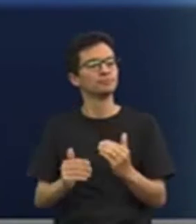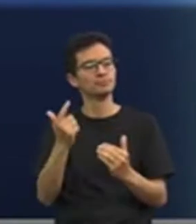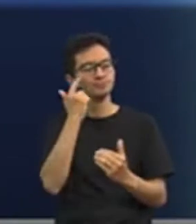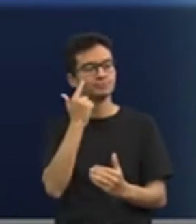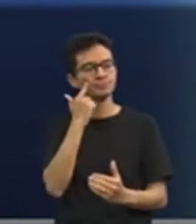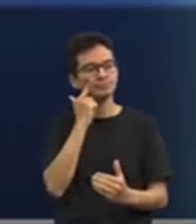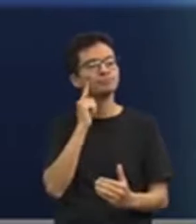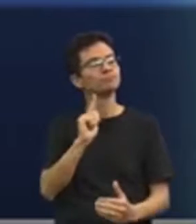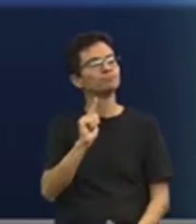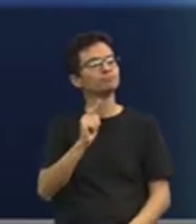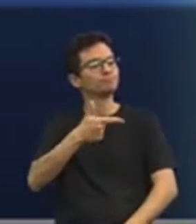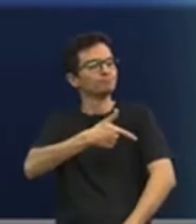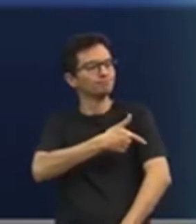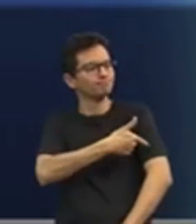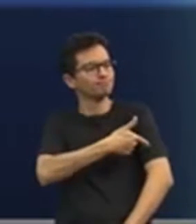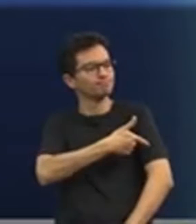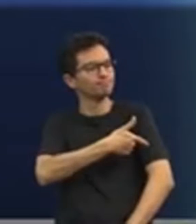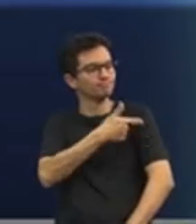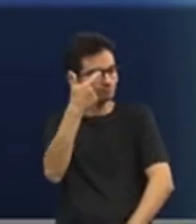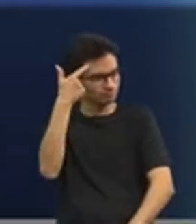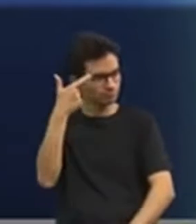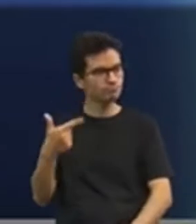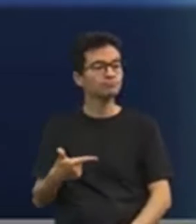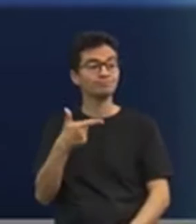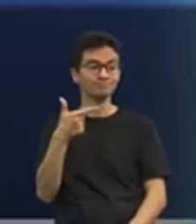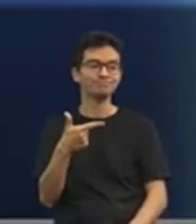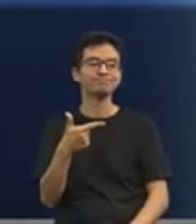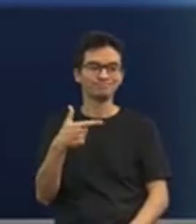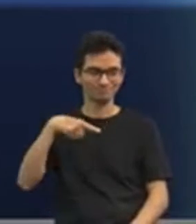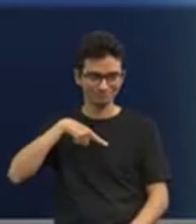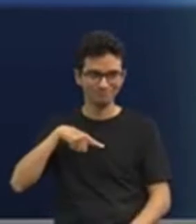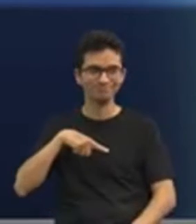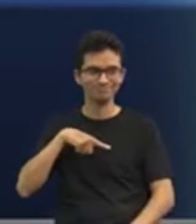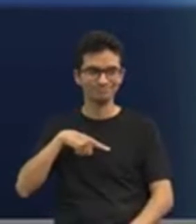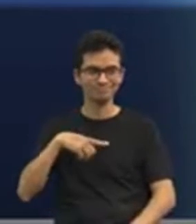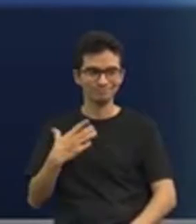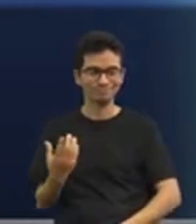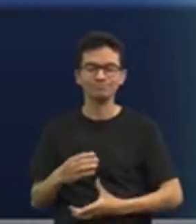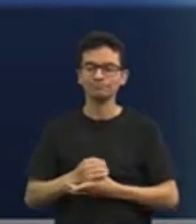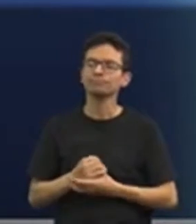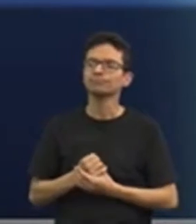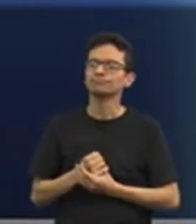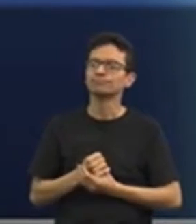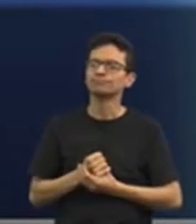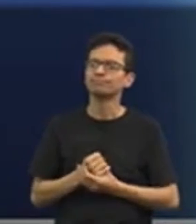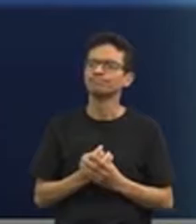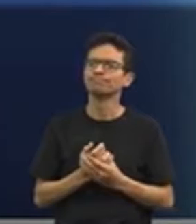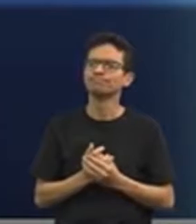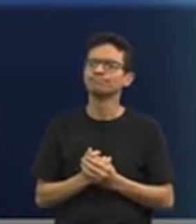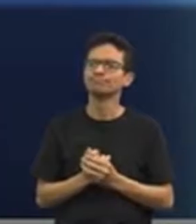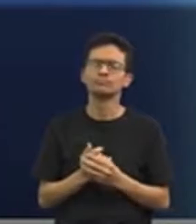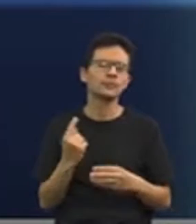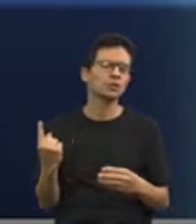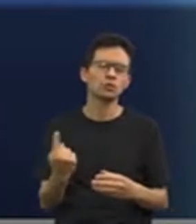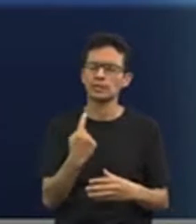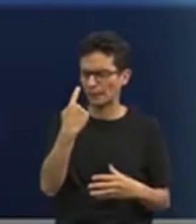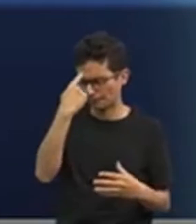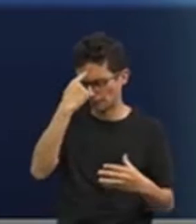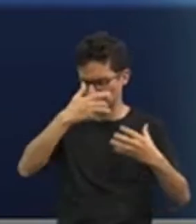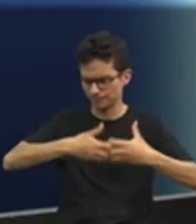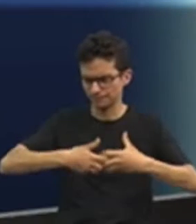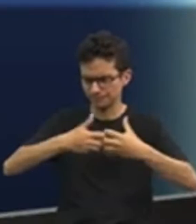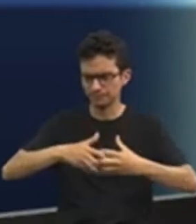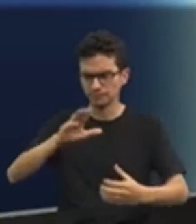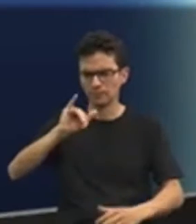você perceber que você tem uma a uma mão né empunhando uma arma também se a gente pensar que o